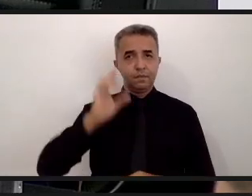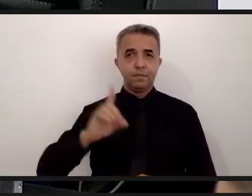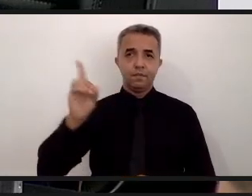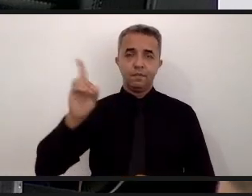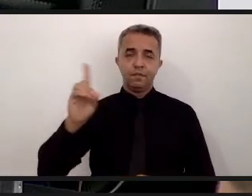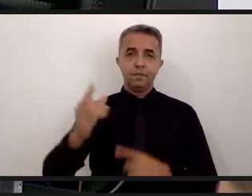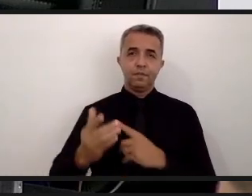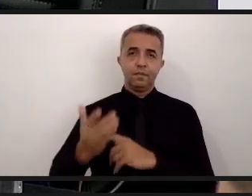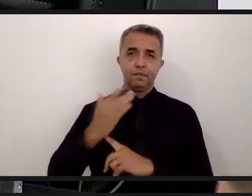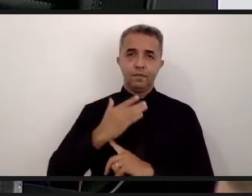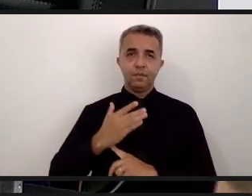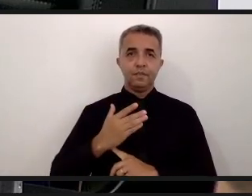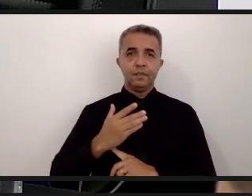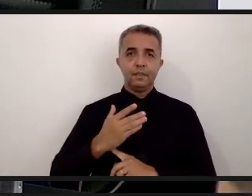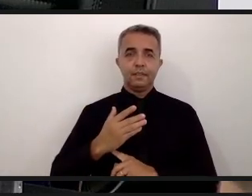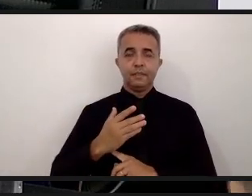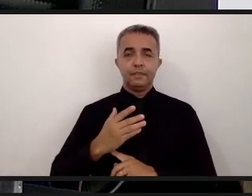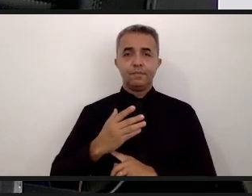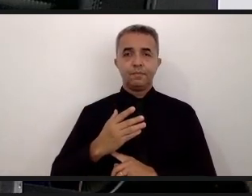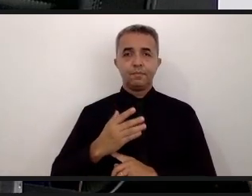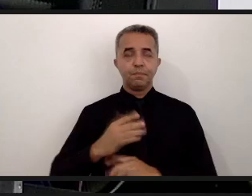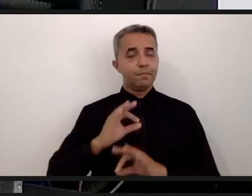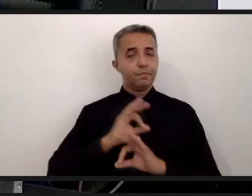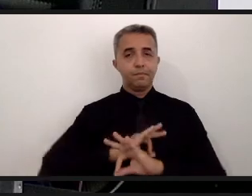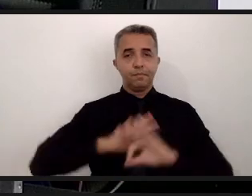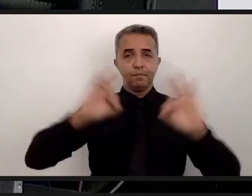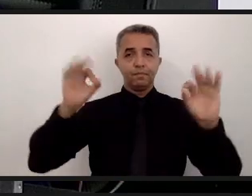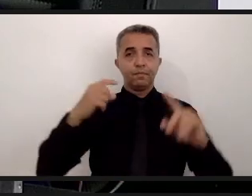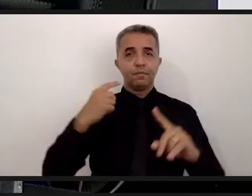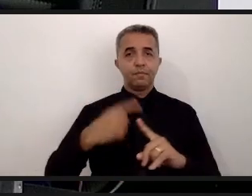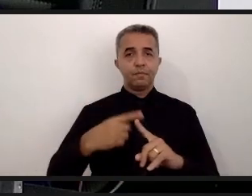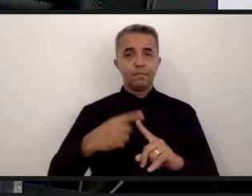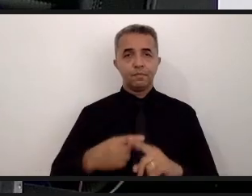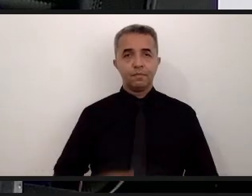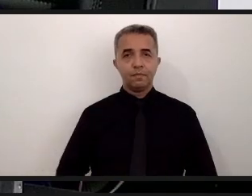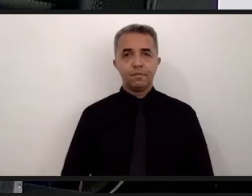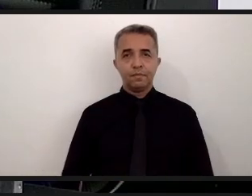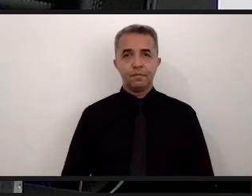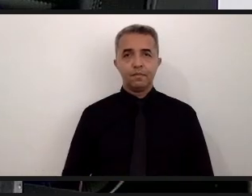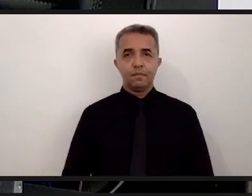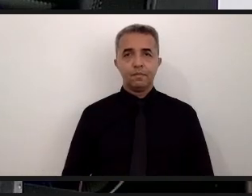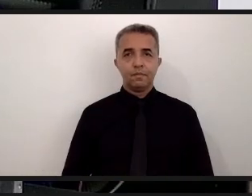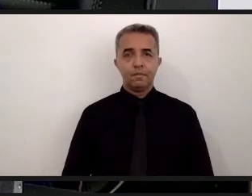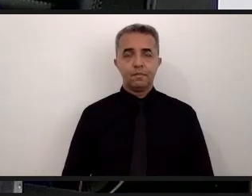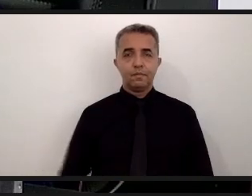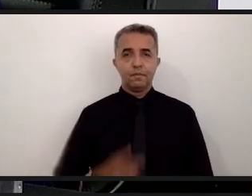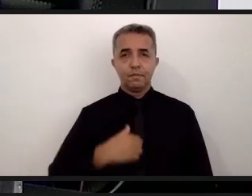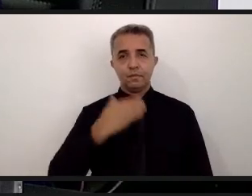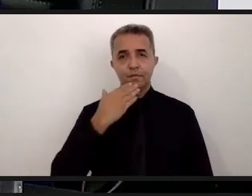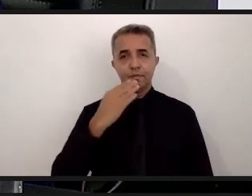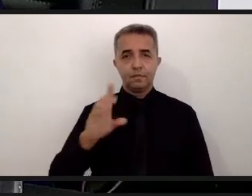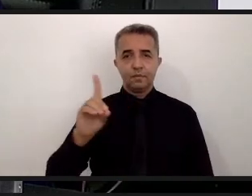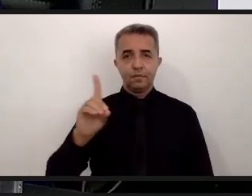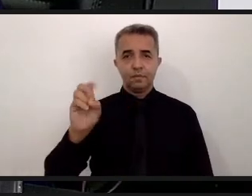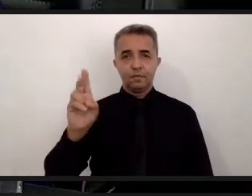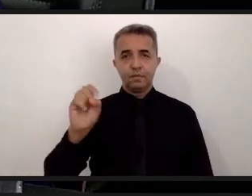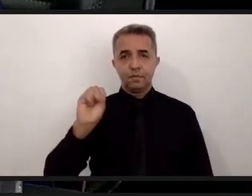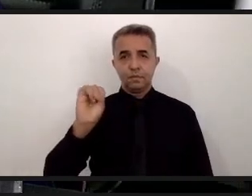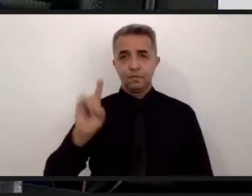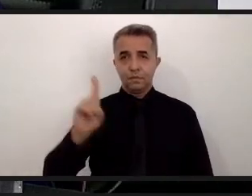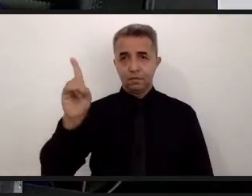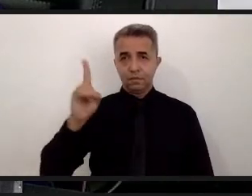uma forma muito ilustre. Primeiro por quê? Porque eu pedi a Deus que, se fosse da vontade